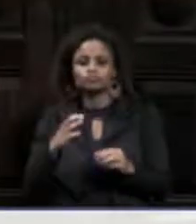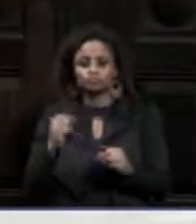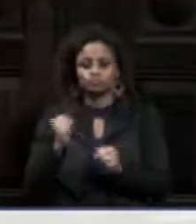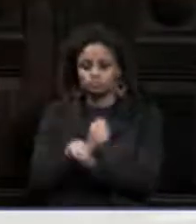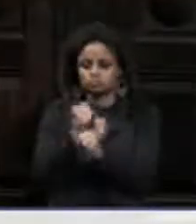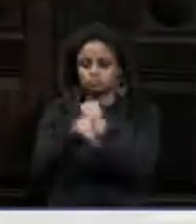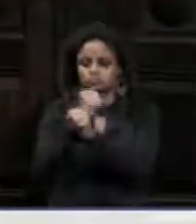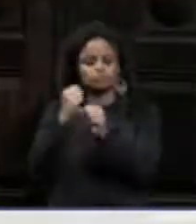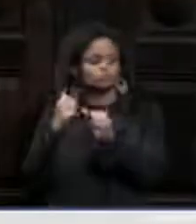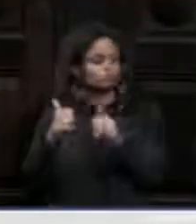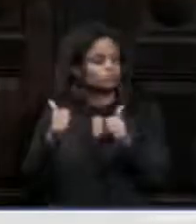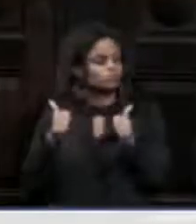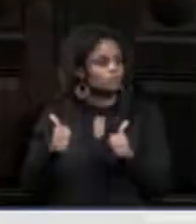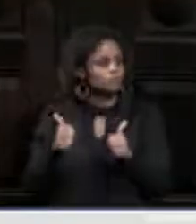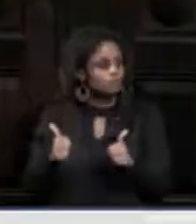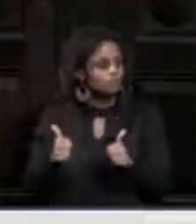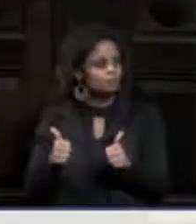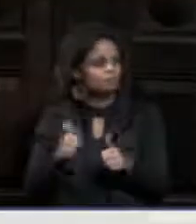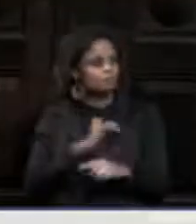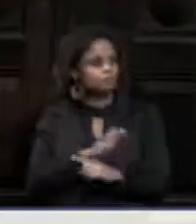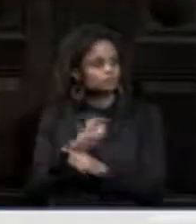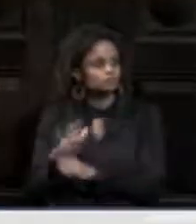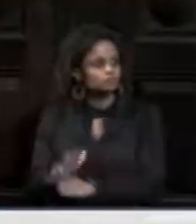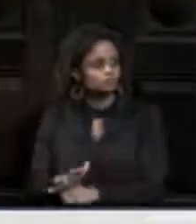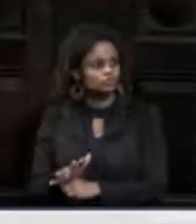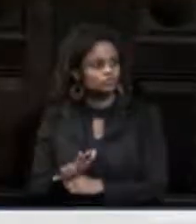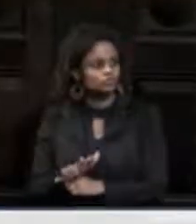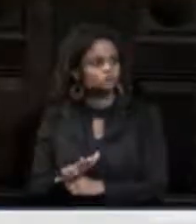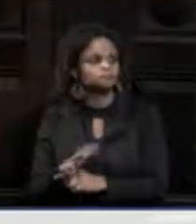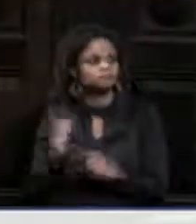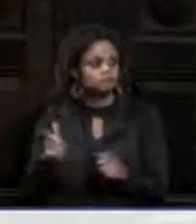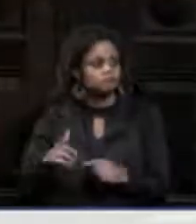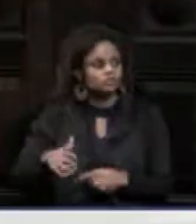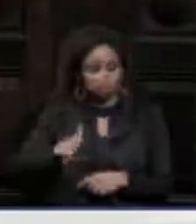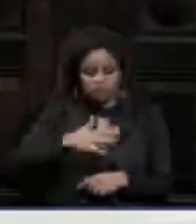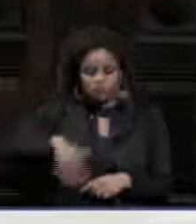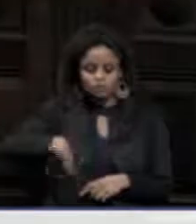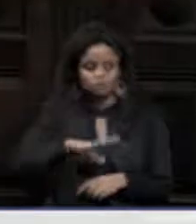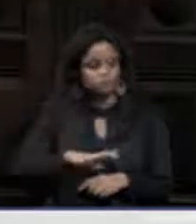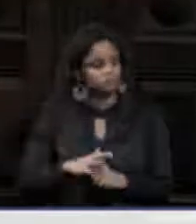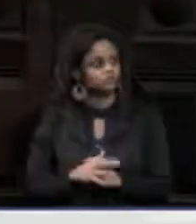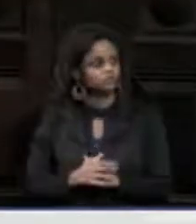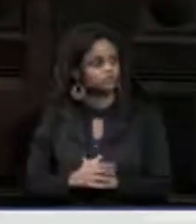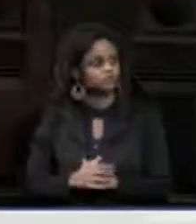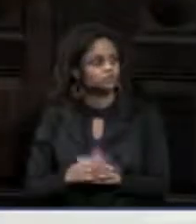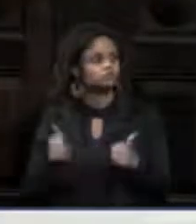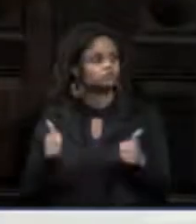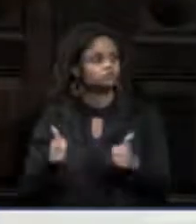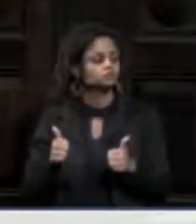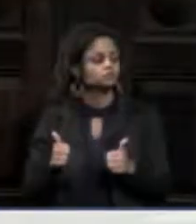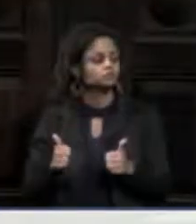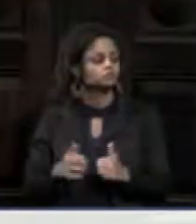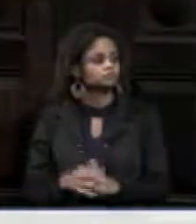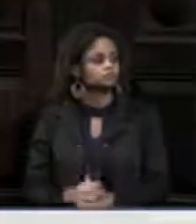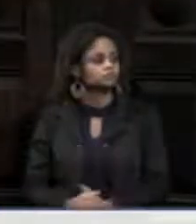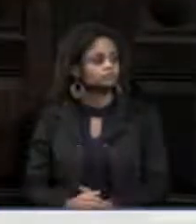a preservação ambiental e a região passa a aplicar. Vem, senhor presidente,